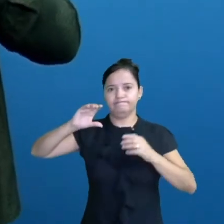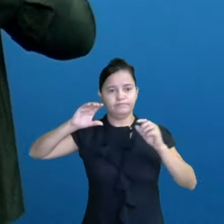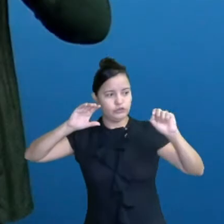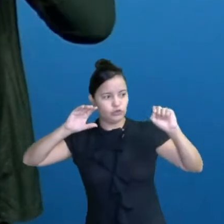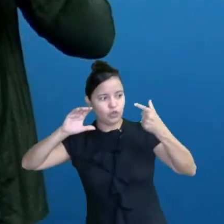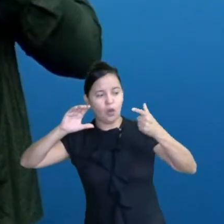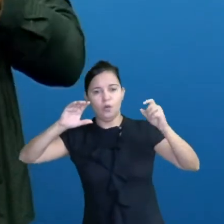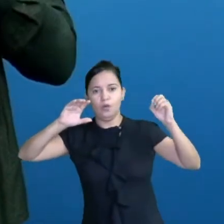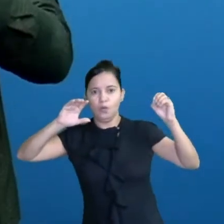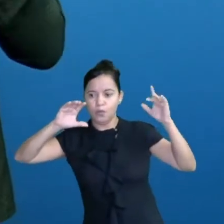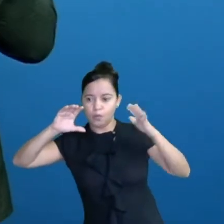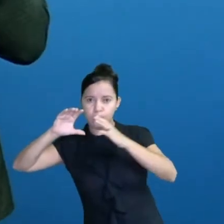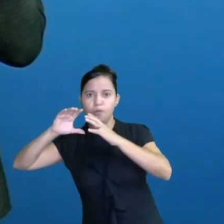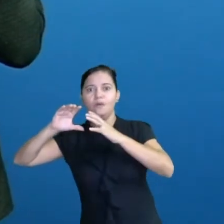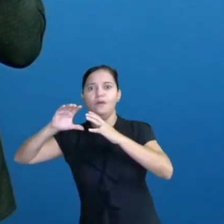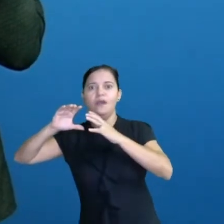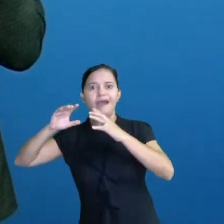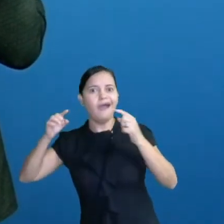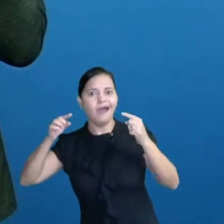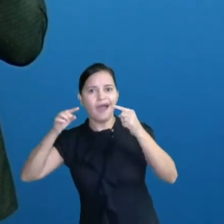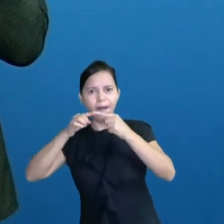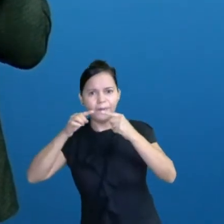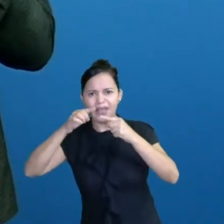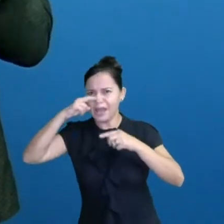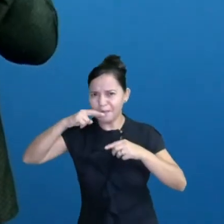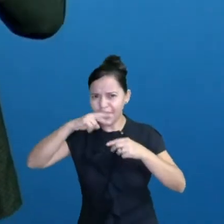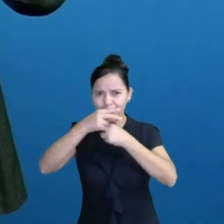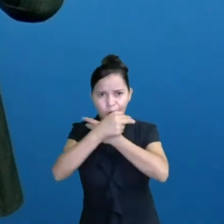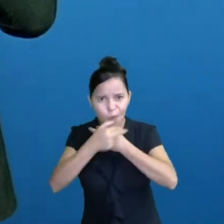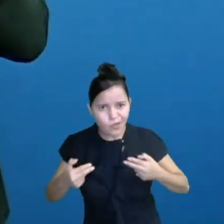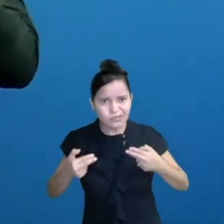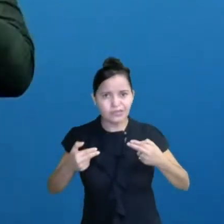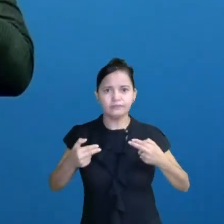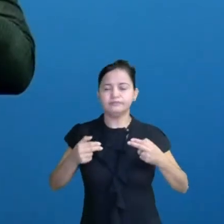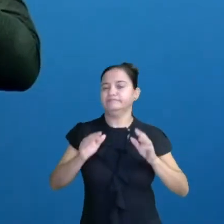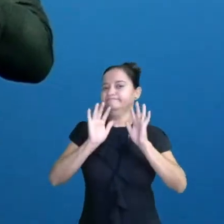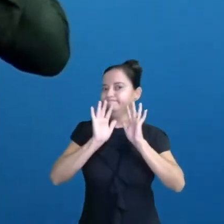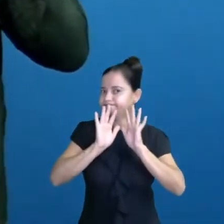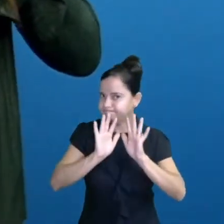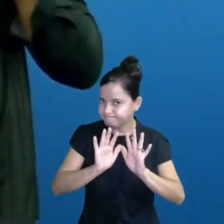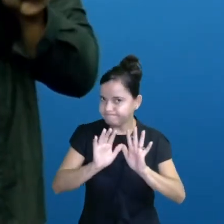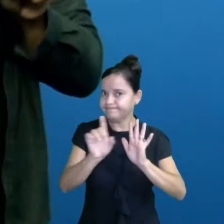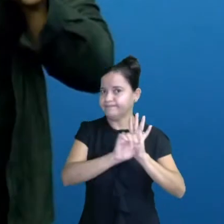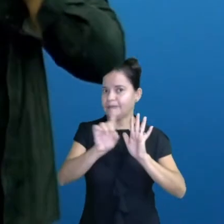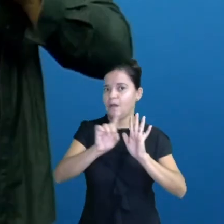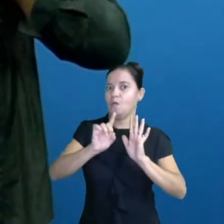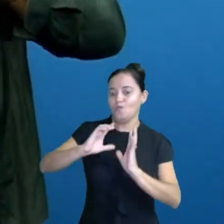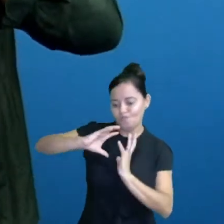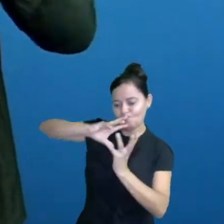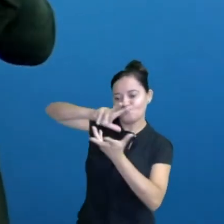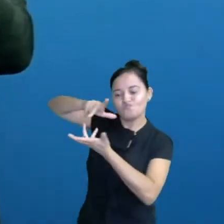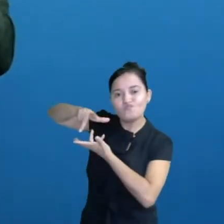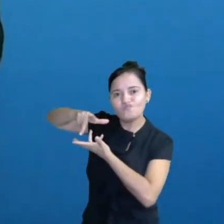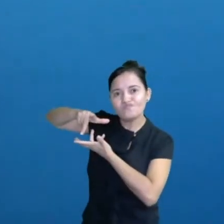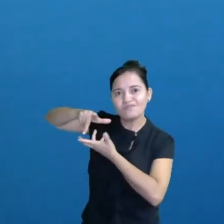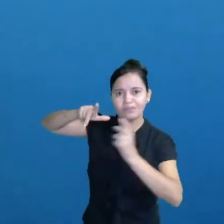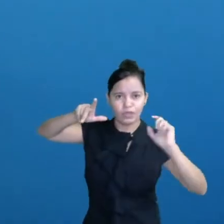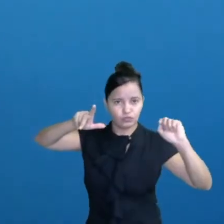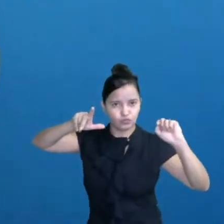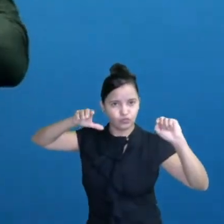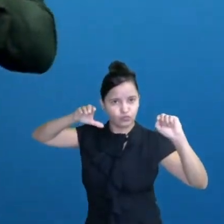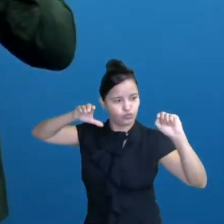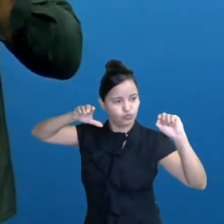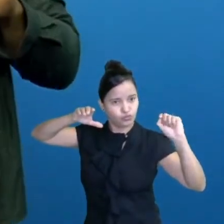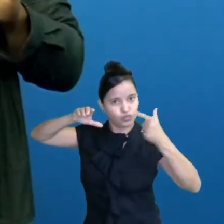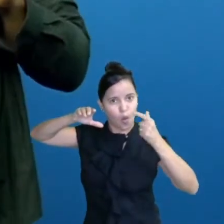Terra. O efeito estufa ele é algo, o efeito estufa ele é algo bom. Já quando eu otimizo esse efeito